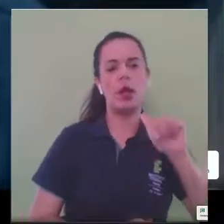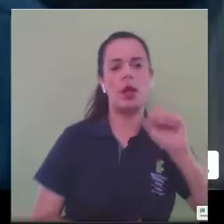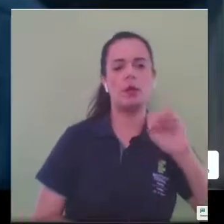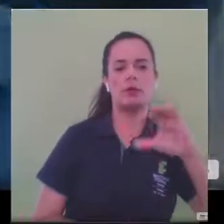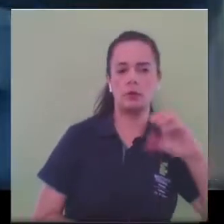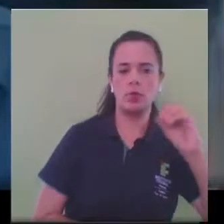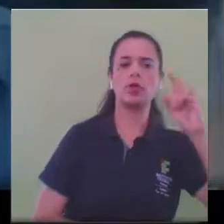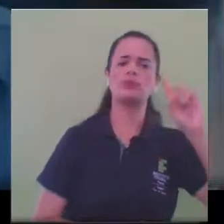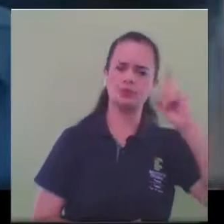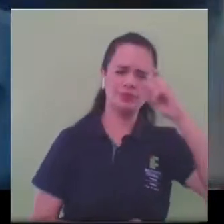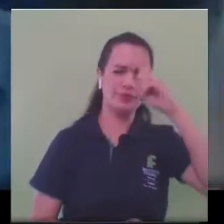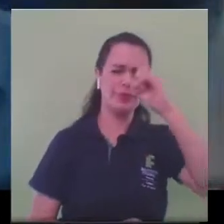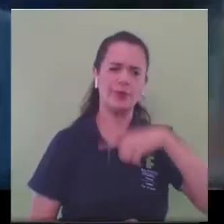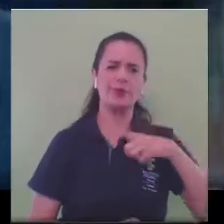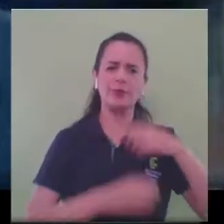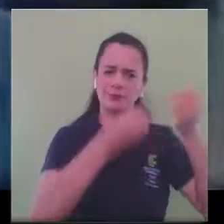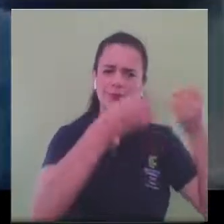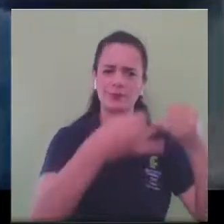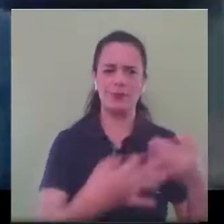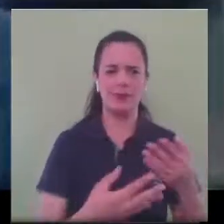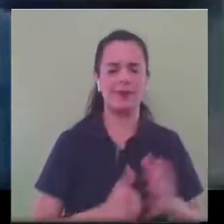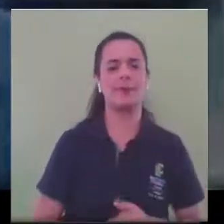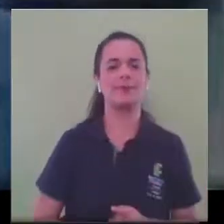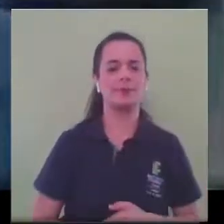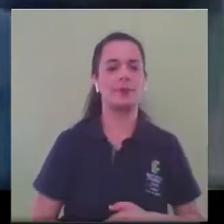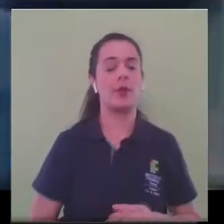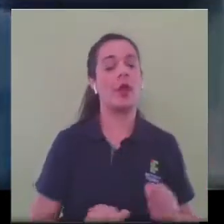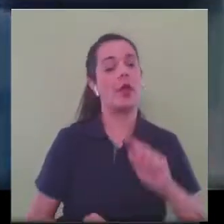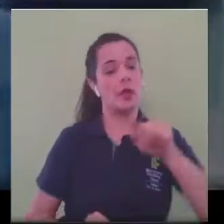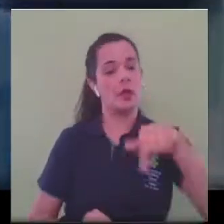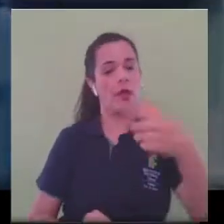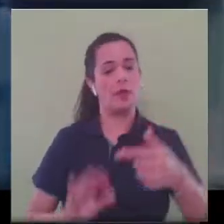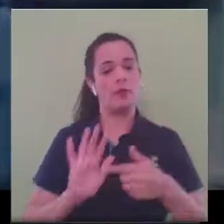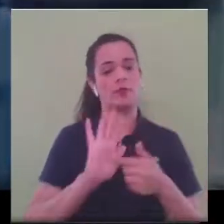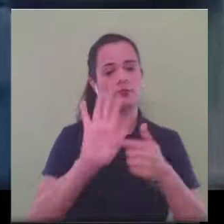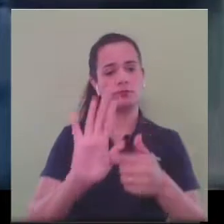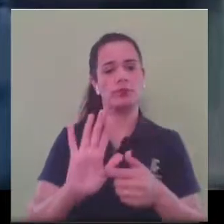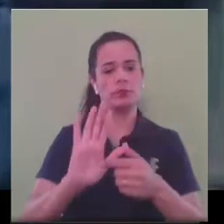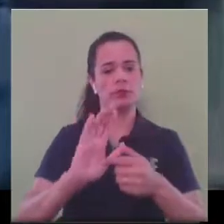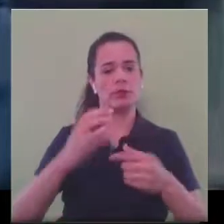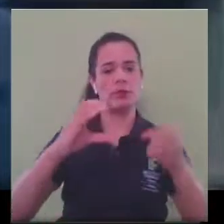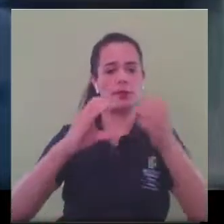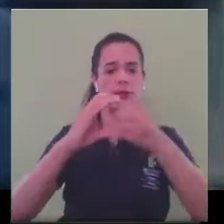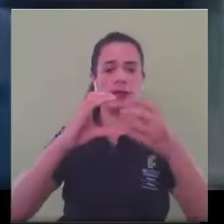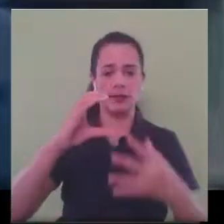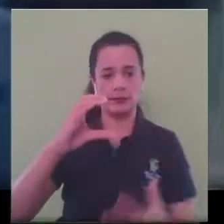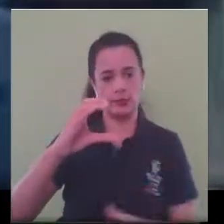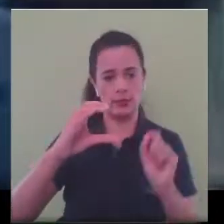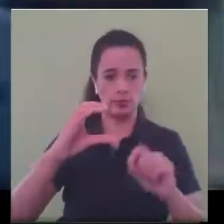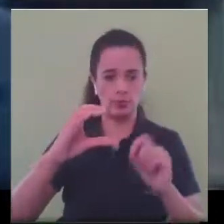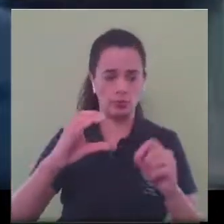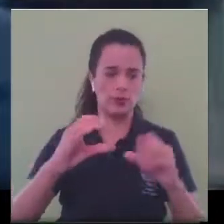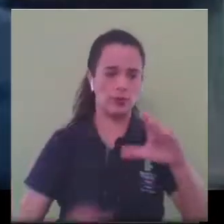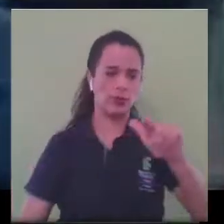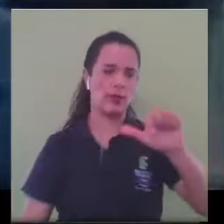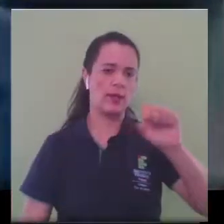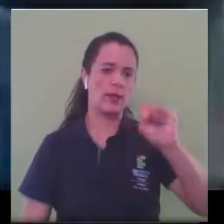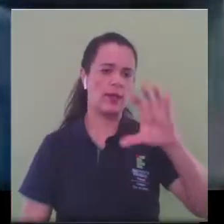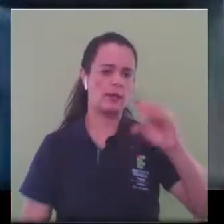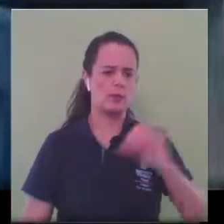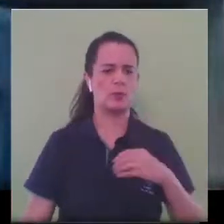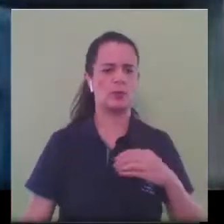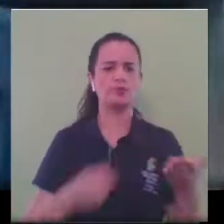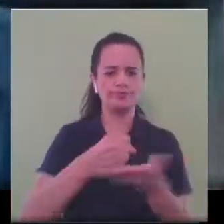Eu vou tentar mostrar para vocês algumas características do que é clássico, para vocês terem uma noção com base no que esses